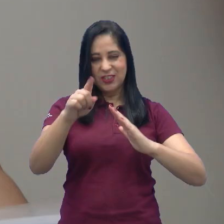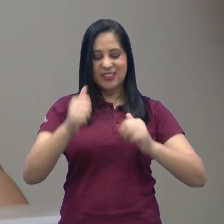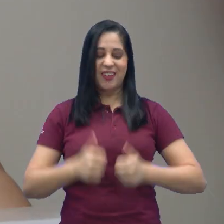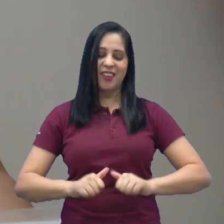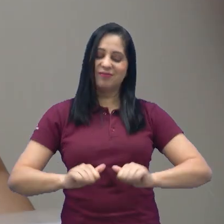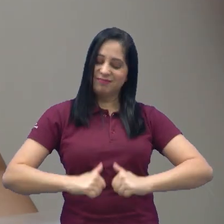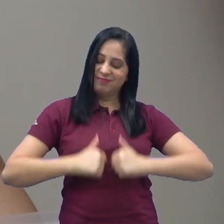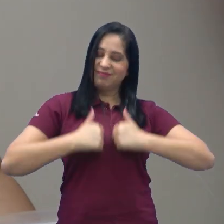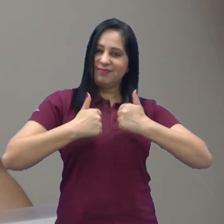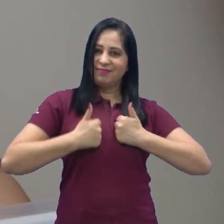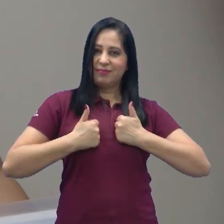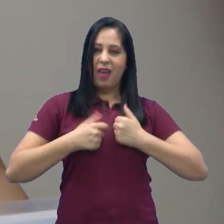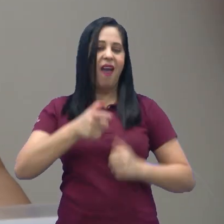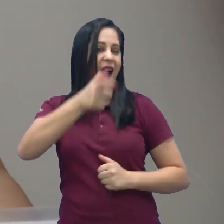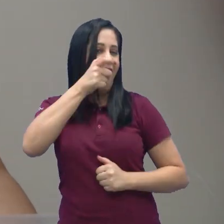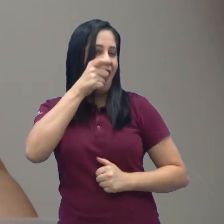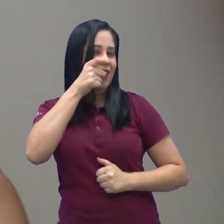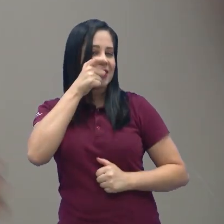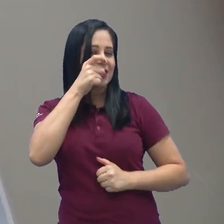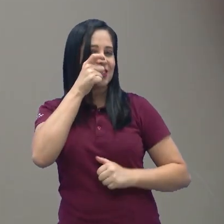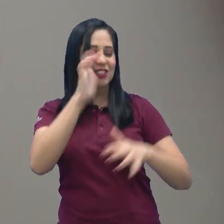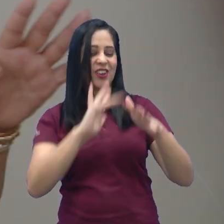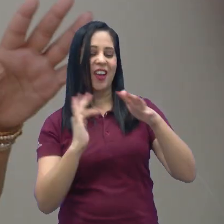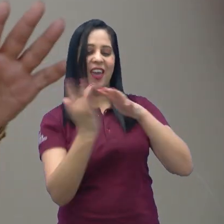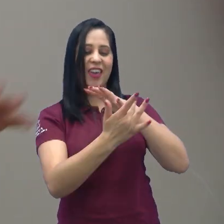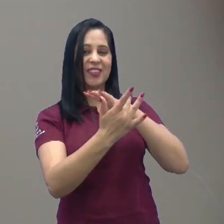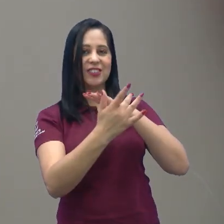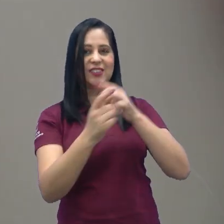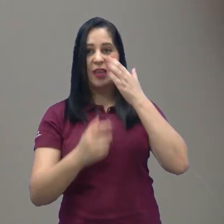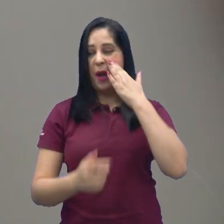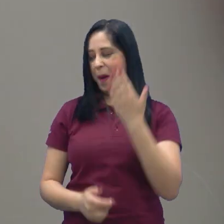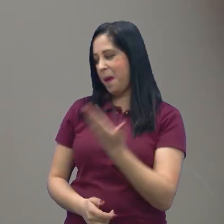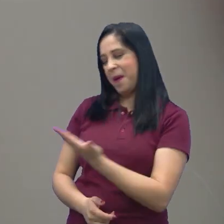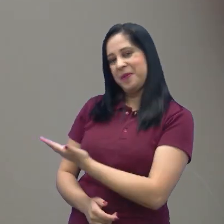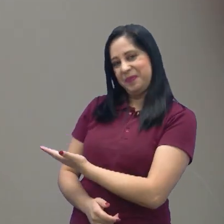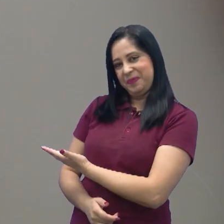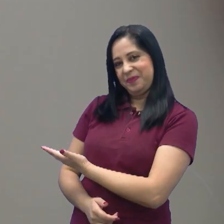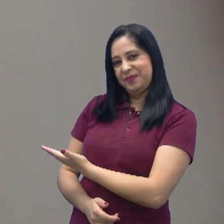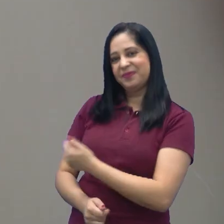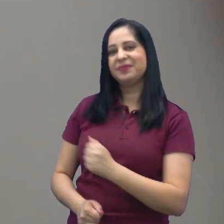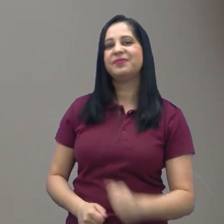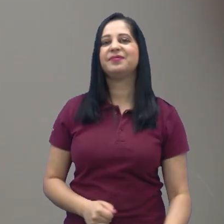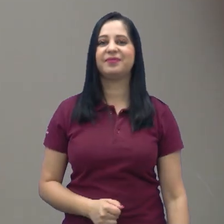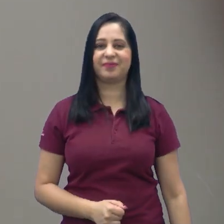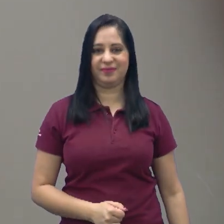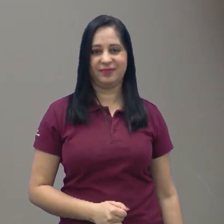TV Câmara por meio das nossas redes sociais. O endereço é fácil, está aparecendo aqui na tela da sua